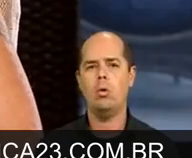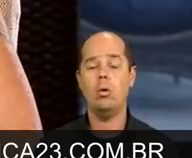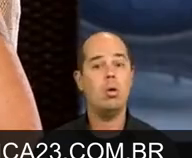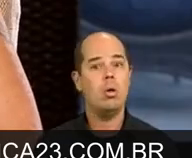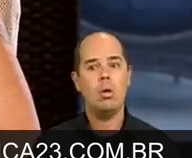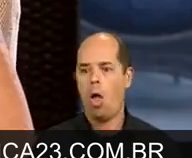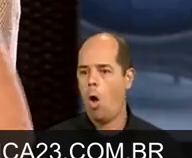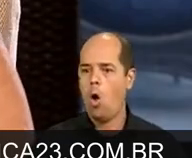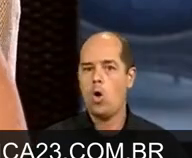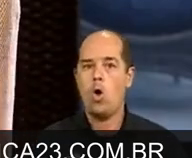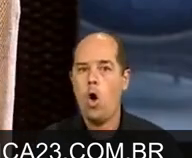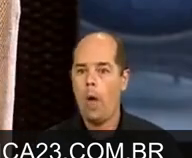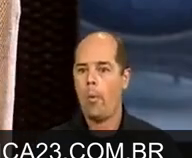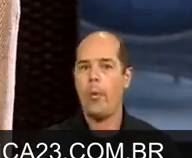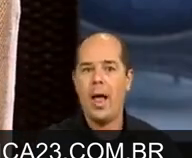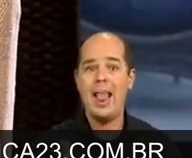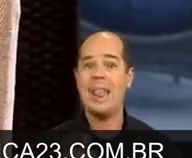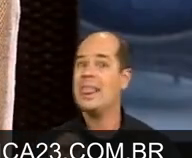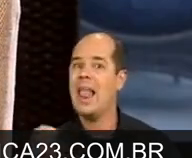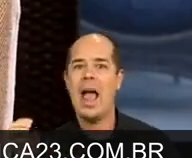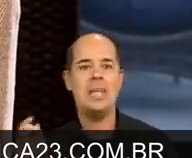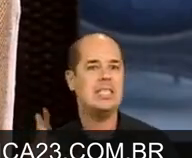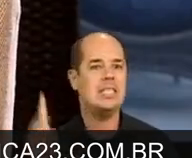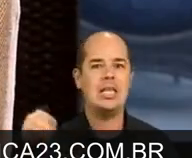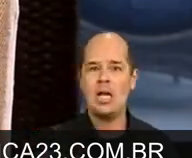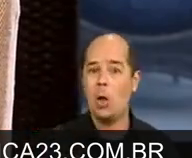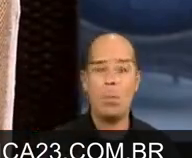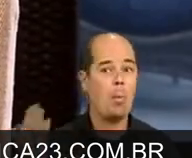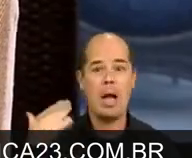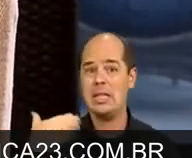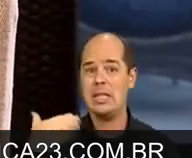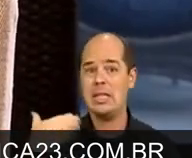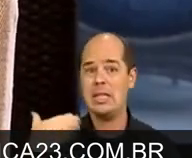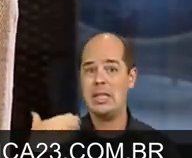10 quilômetros, gente. Não corria mais.